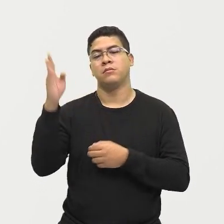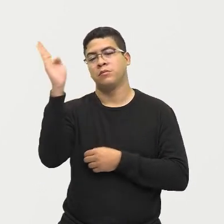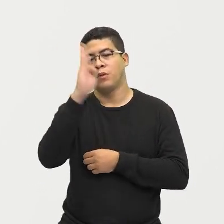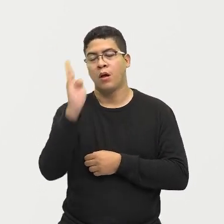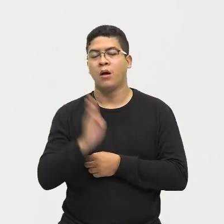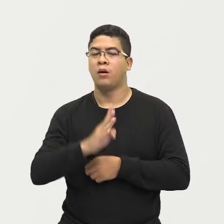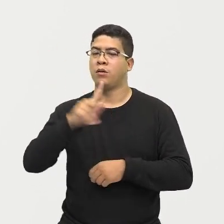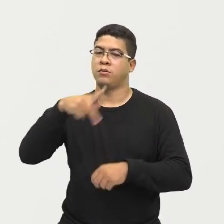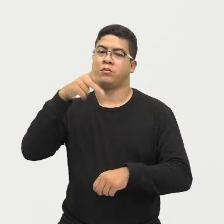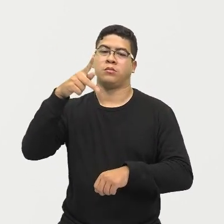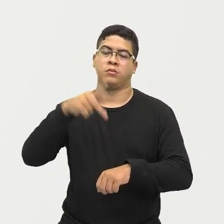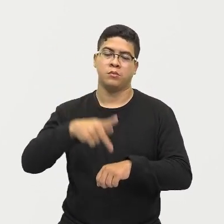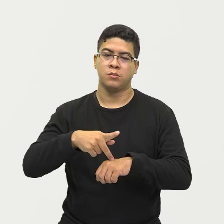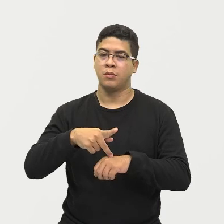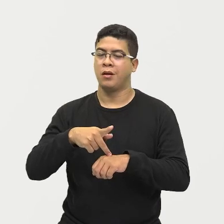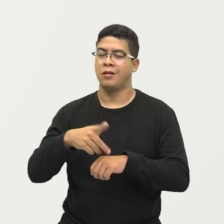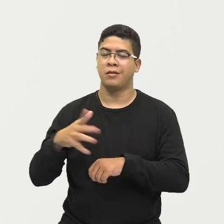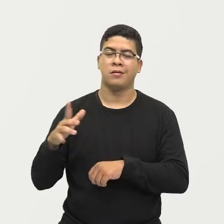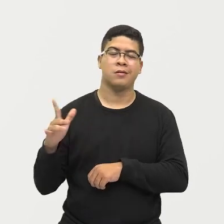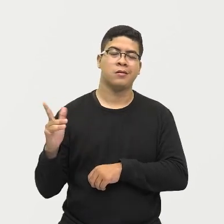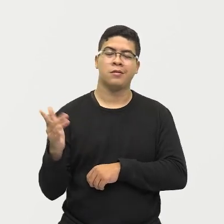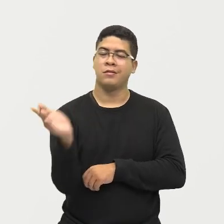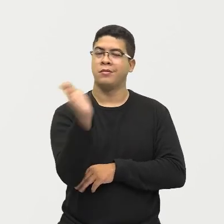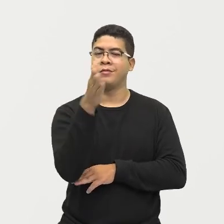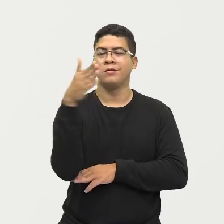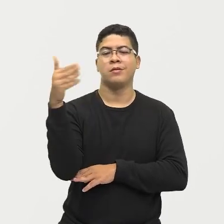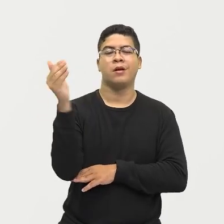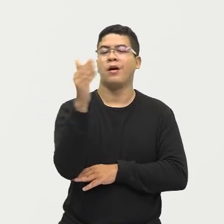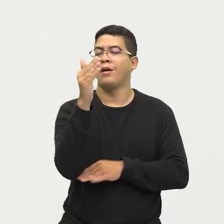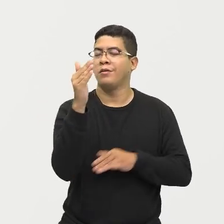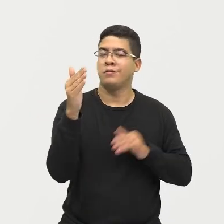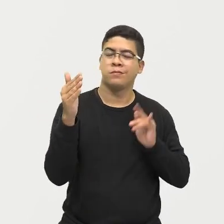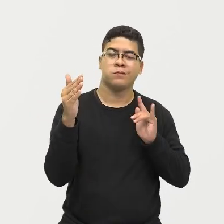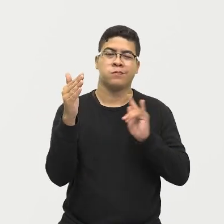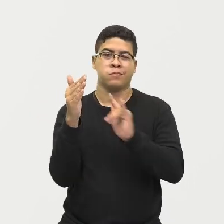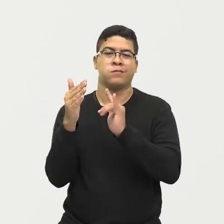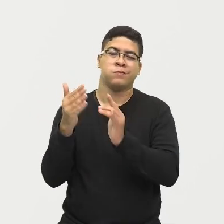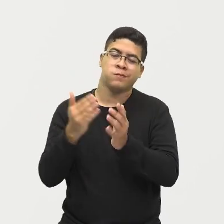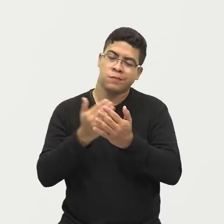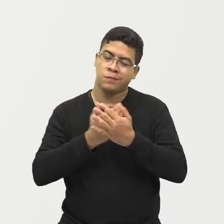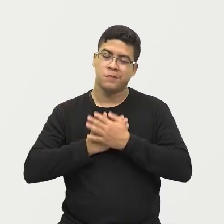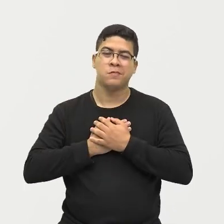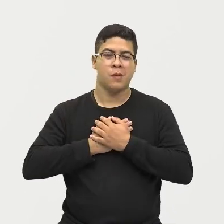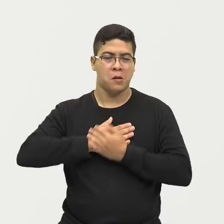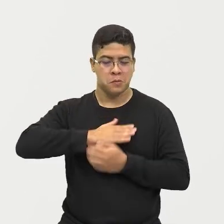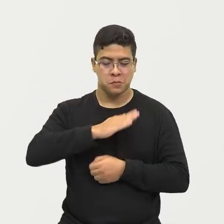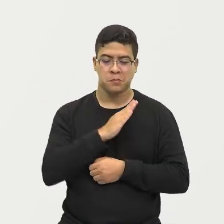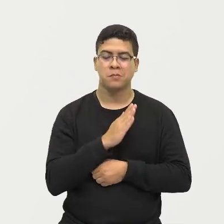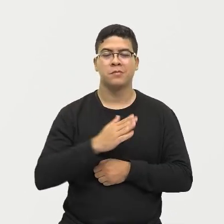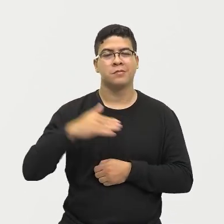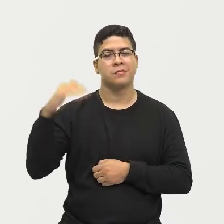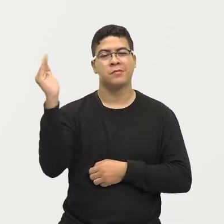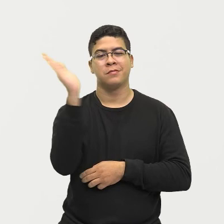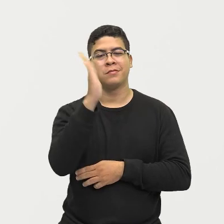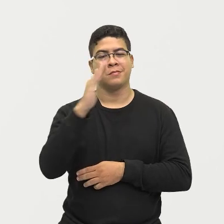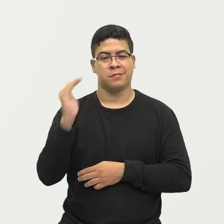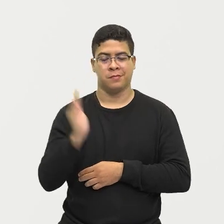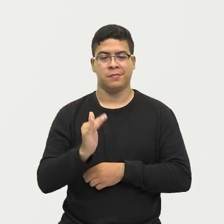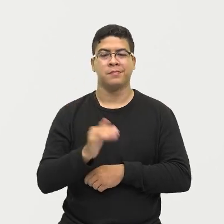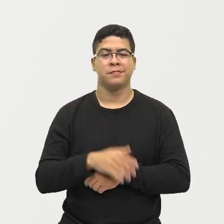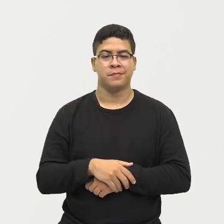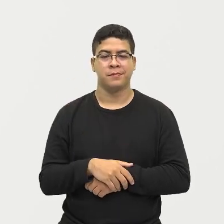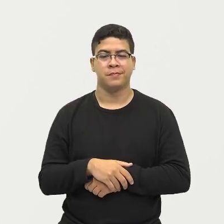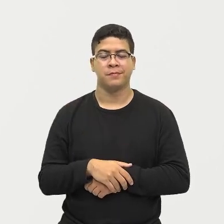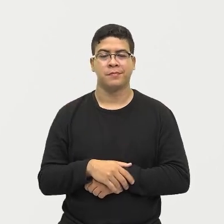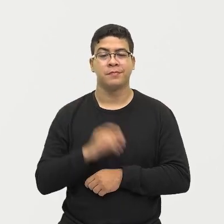Exaltação de um país, né? Ele vai buscar ali a identidade nacional, busca pela identidade nacional. O